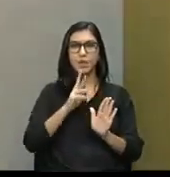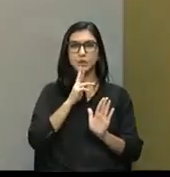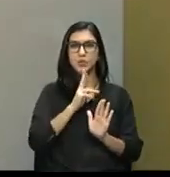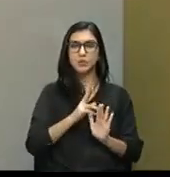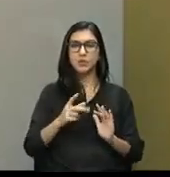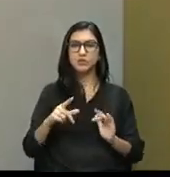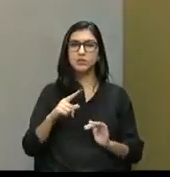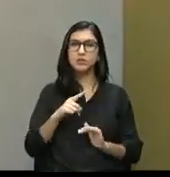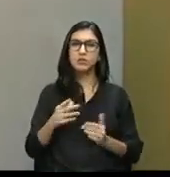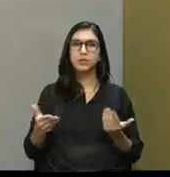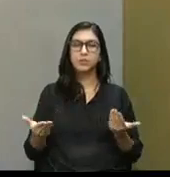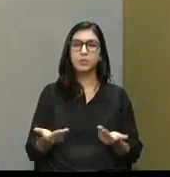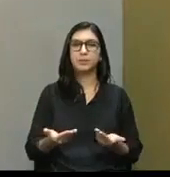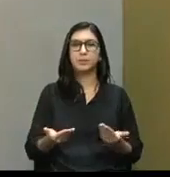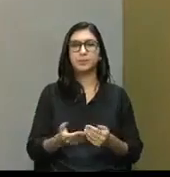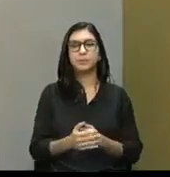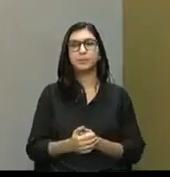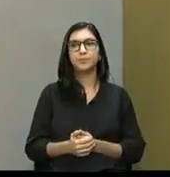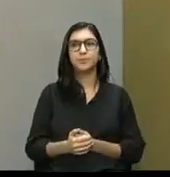vou obter